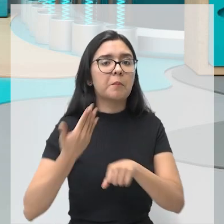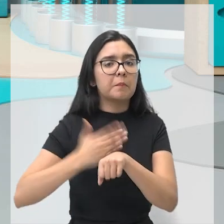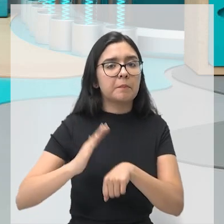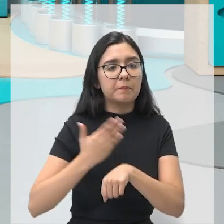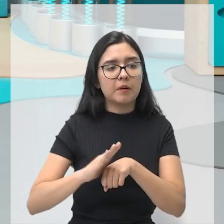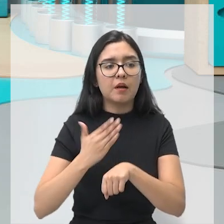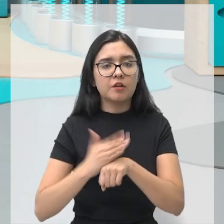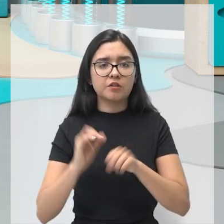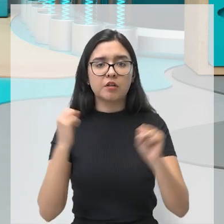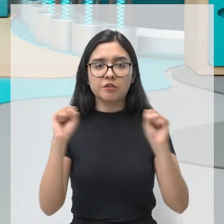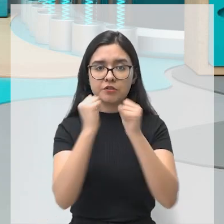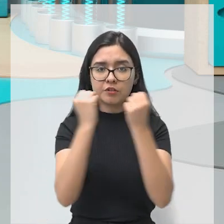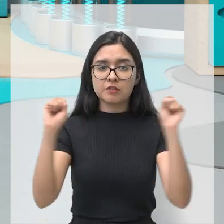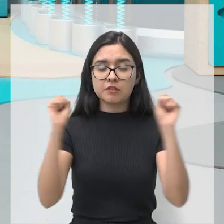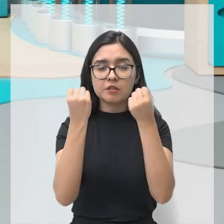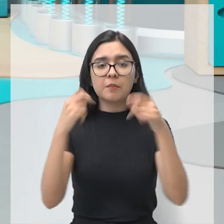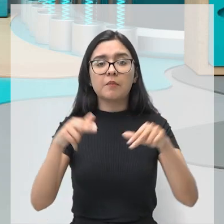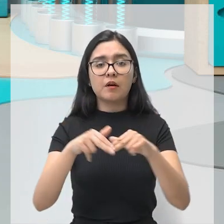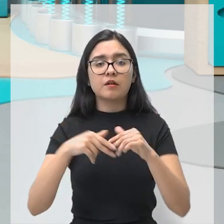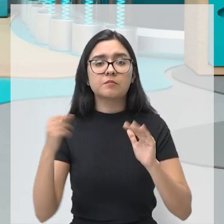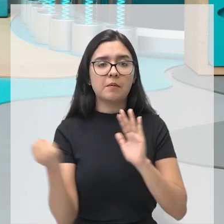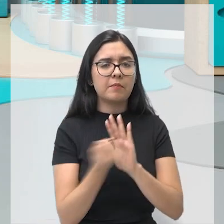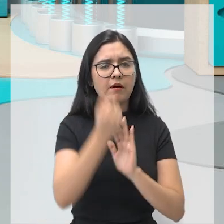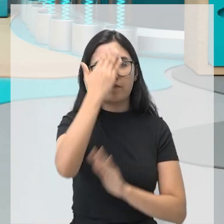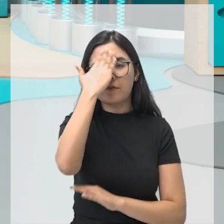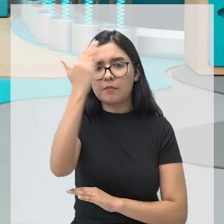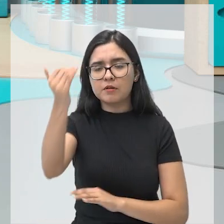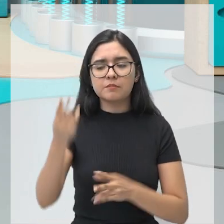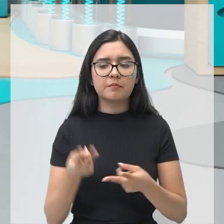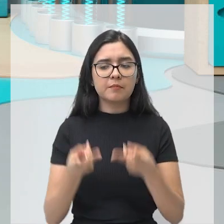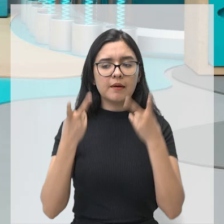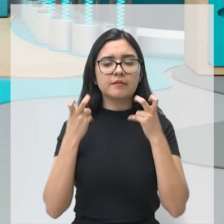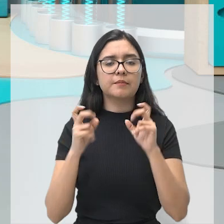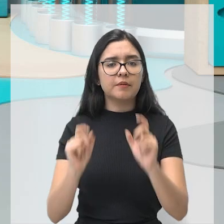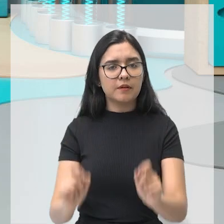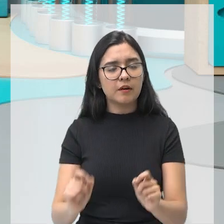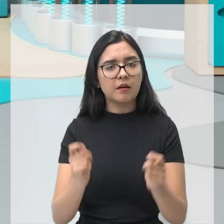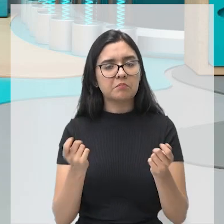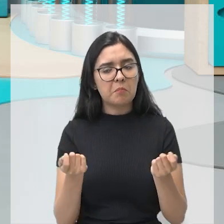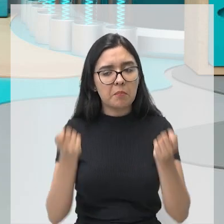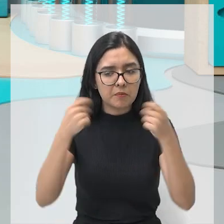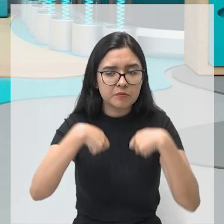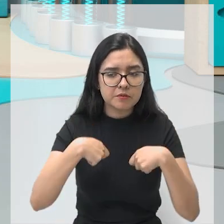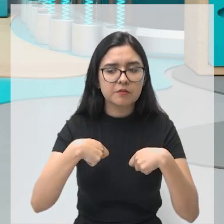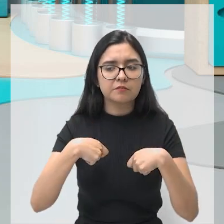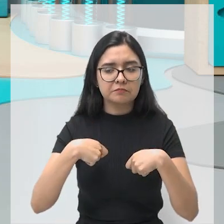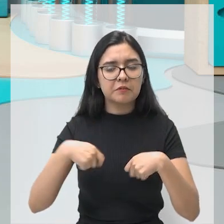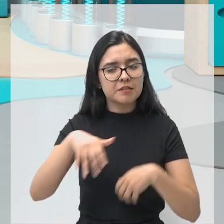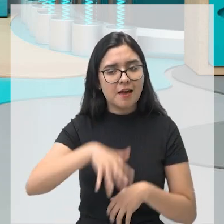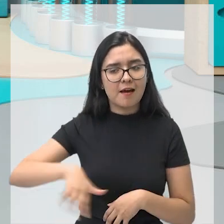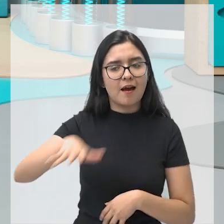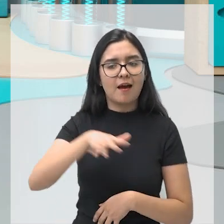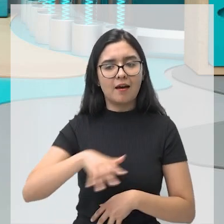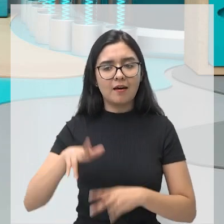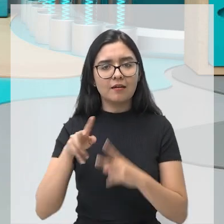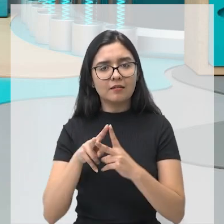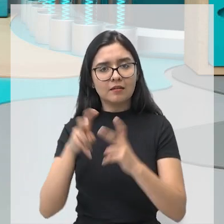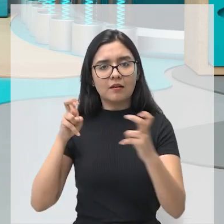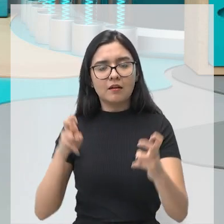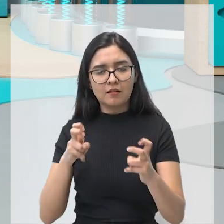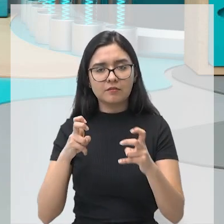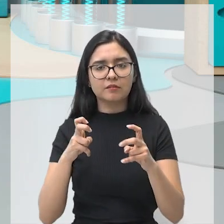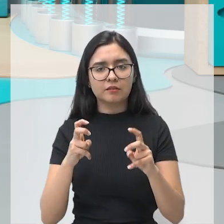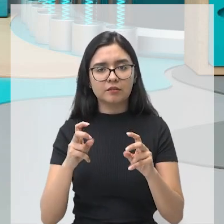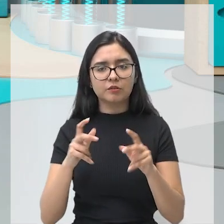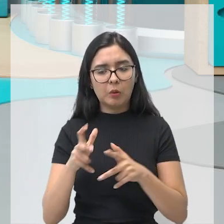exercícios. Isso porque algumas marcas bem famosas aí viram que as possibilidades dentro desse ambiente são